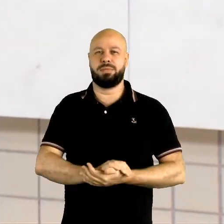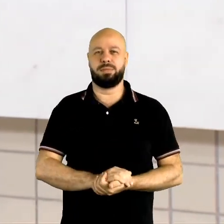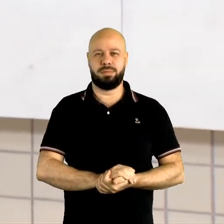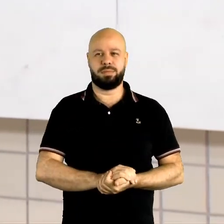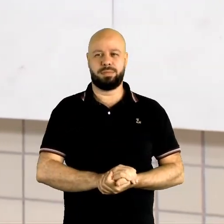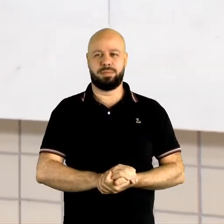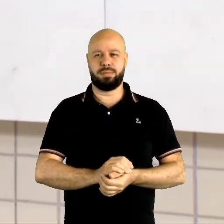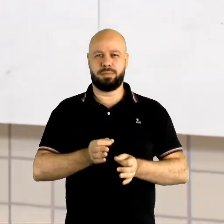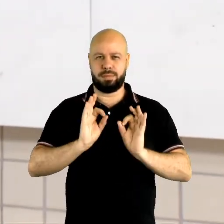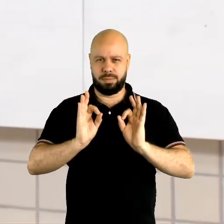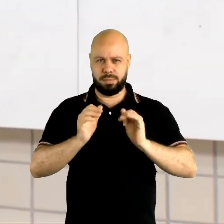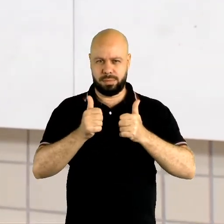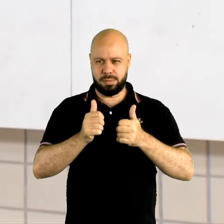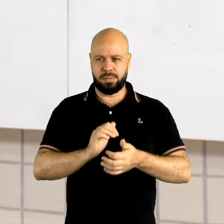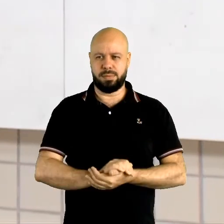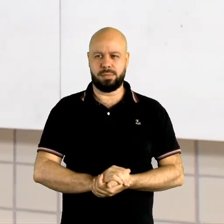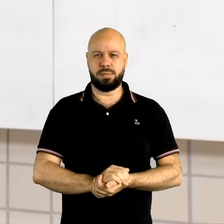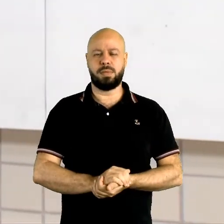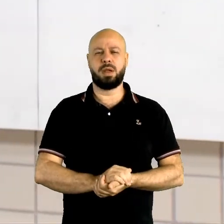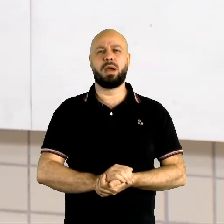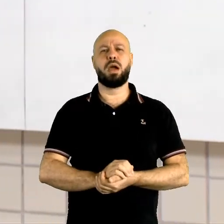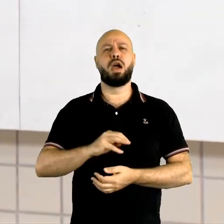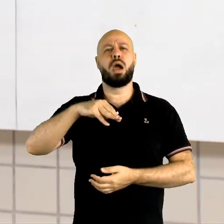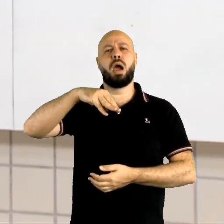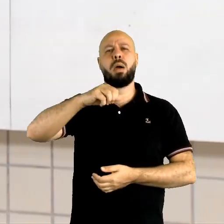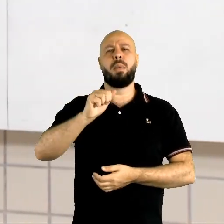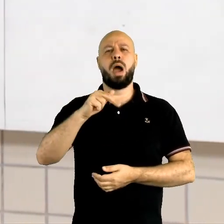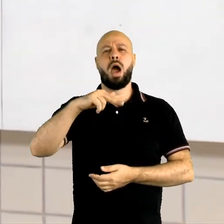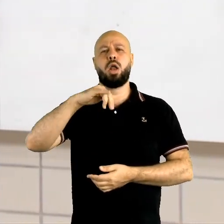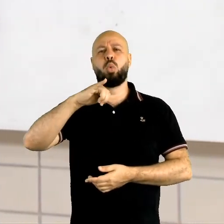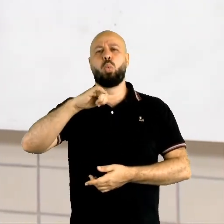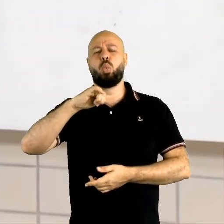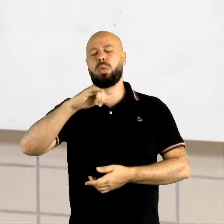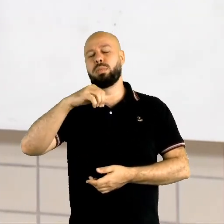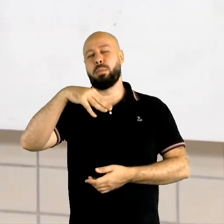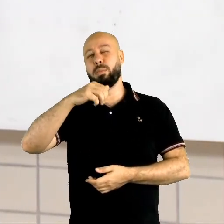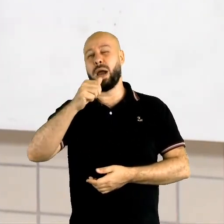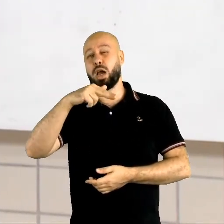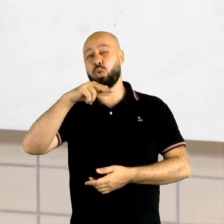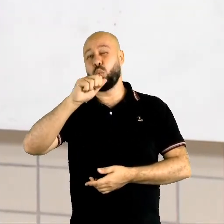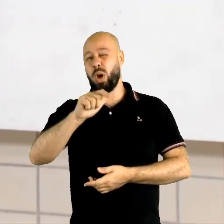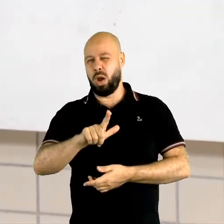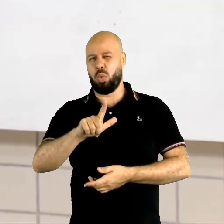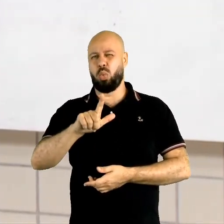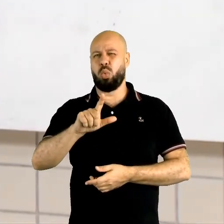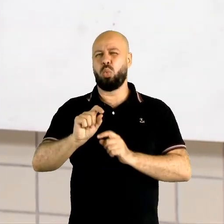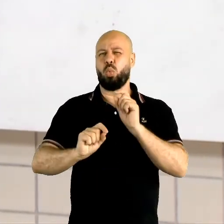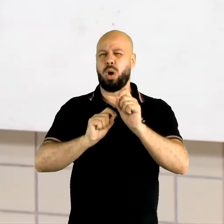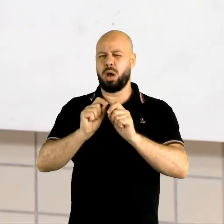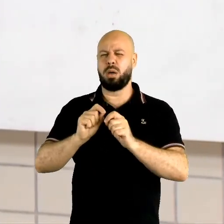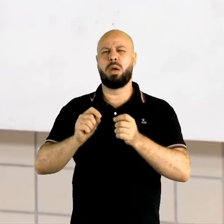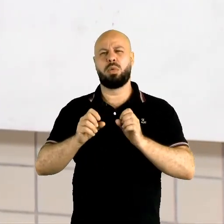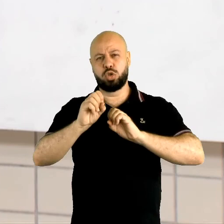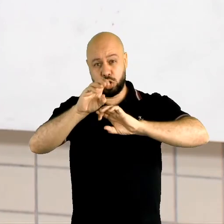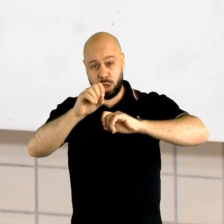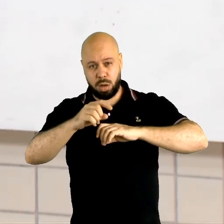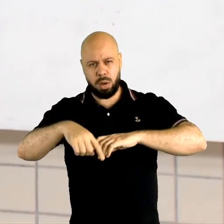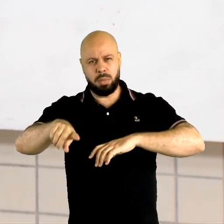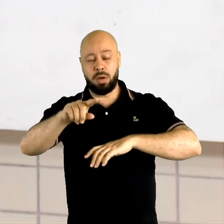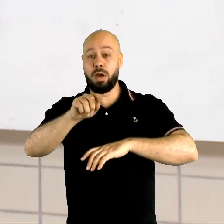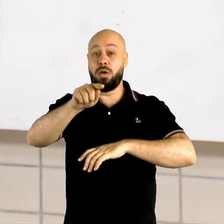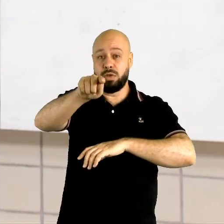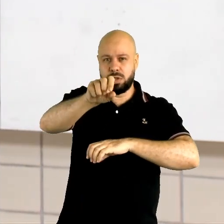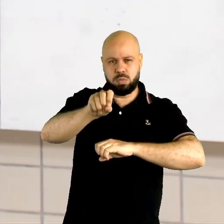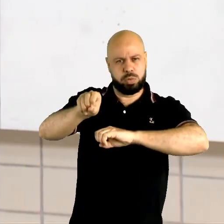certo? Manual. Eu vou ensinar a alguém... Você vai ensinar